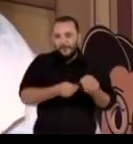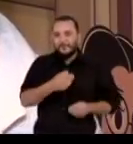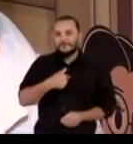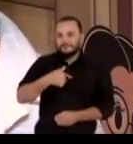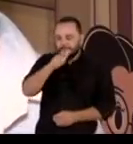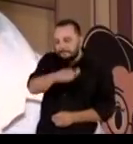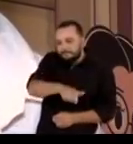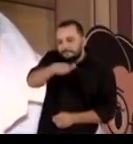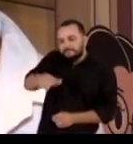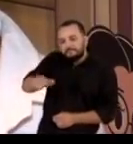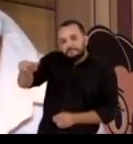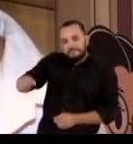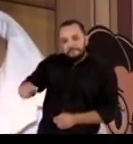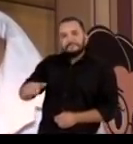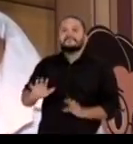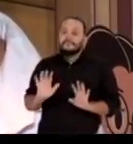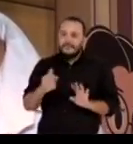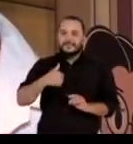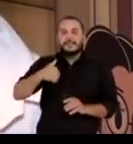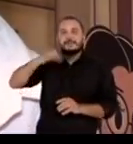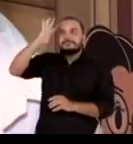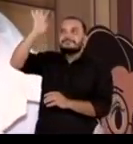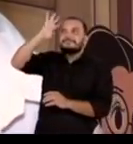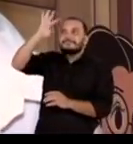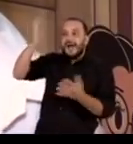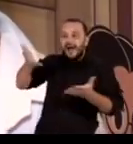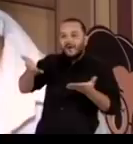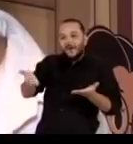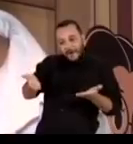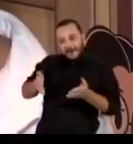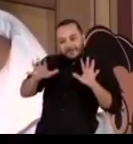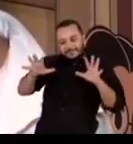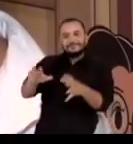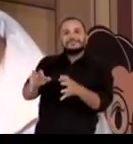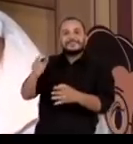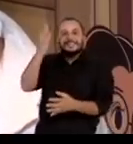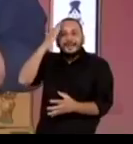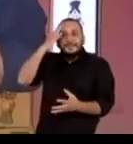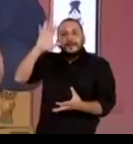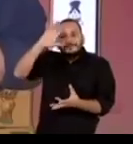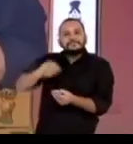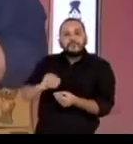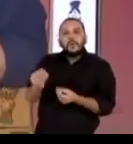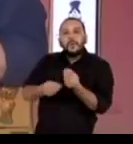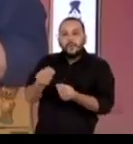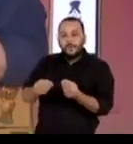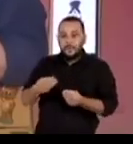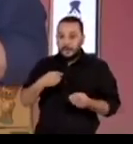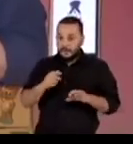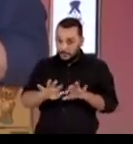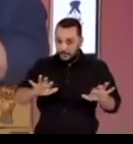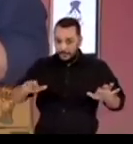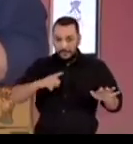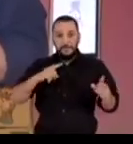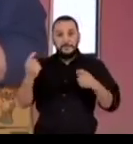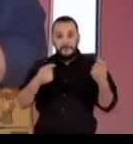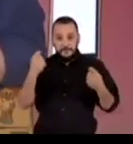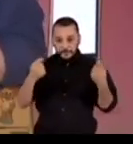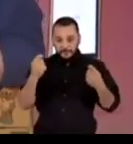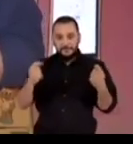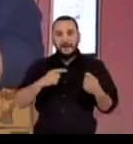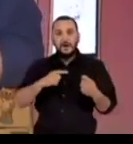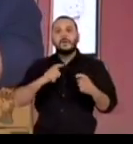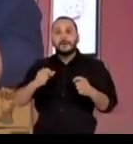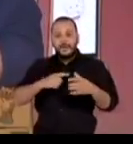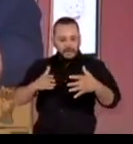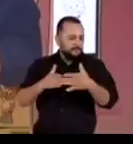personagens, não só na imaginação, agora tocando e podendo saber como eles são. A exposição faz parte do festival Sem